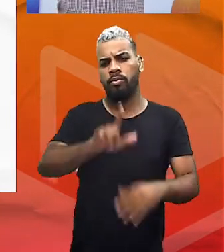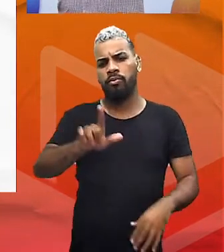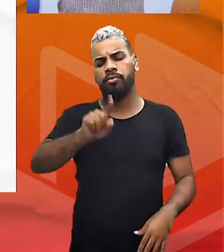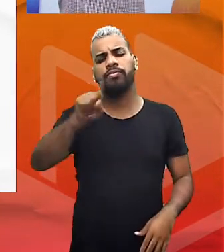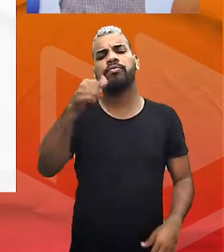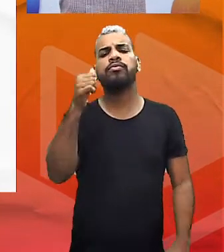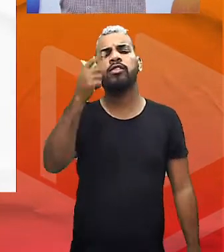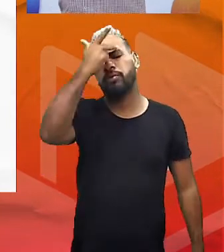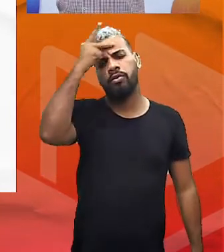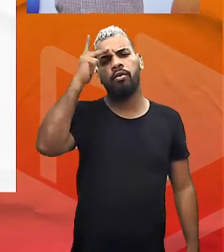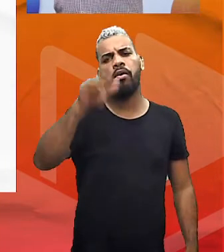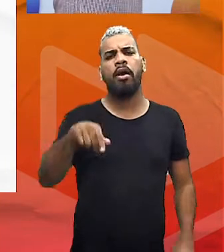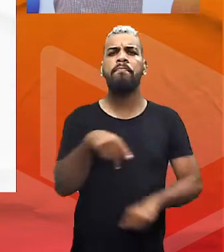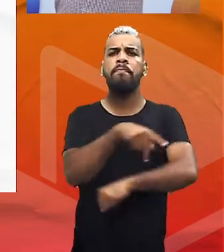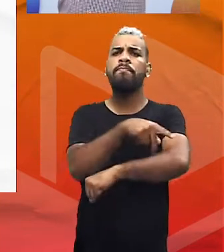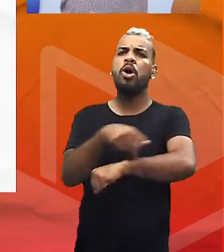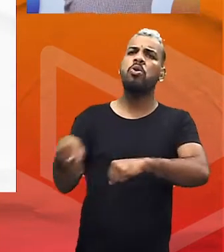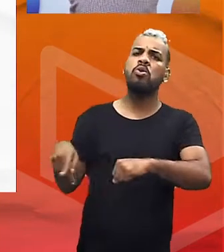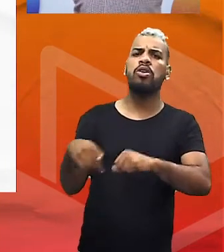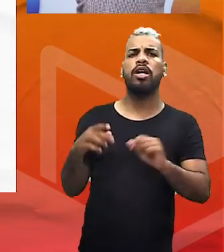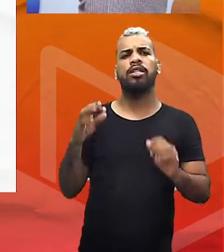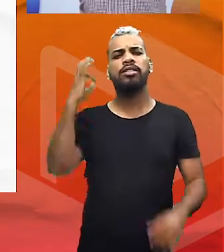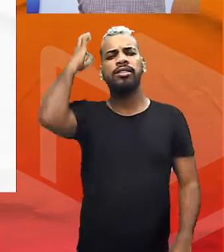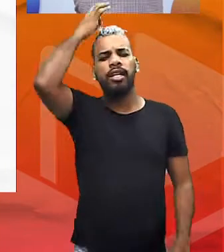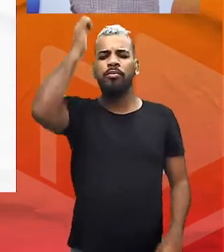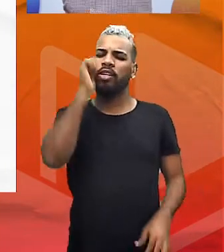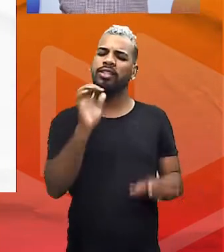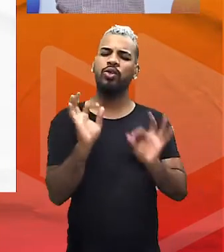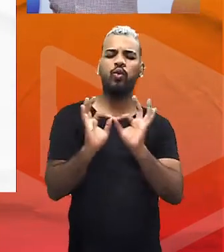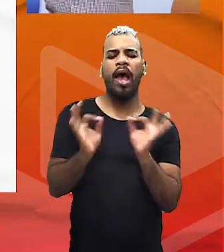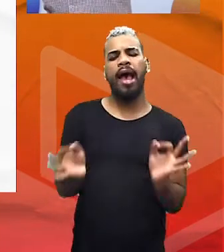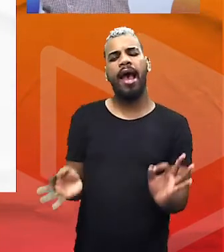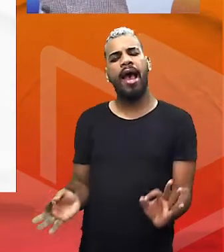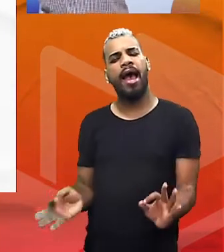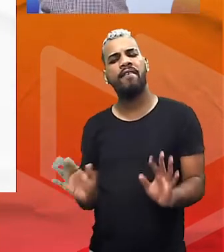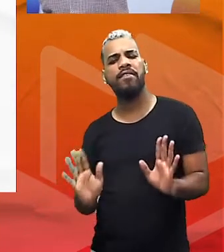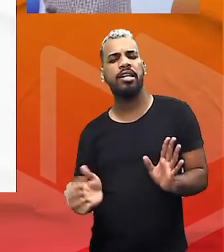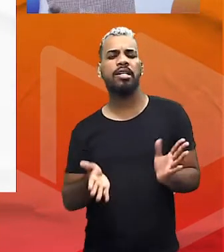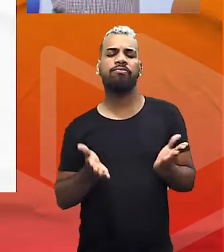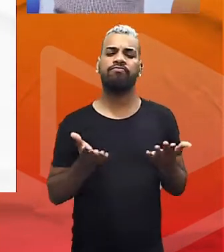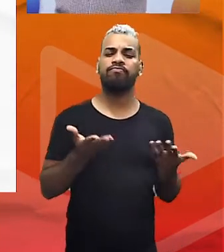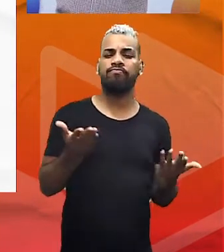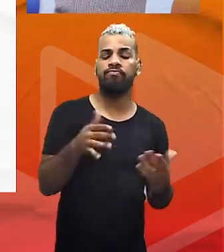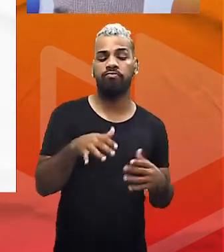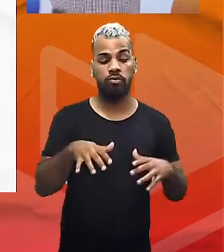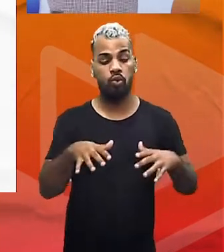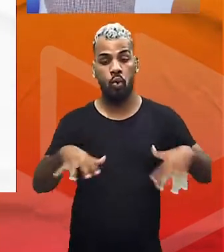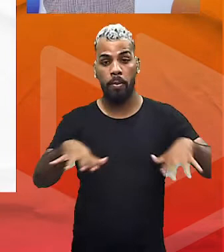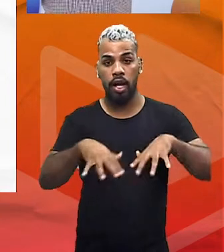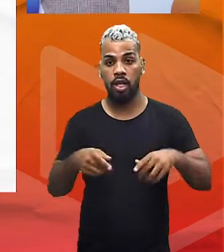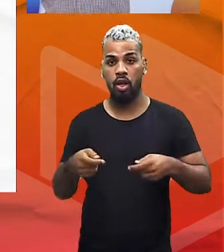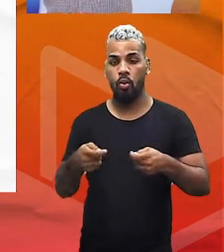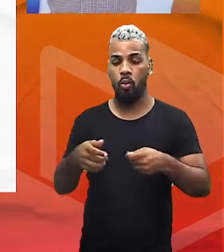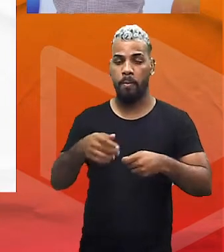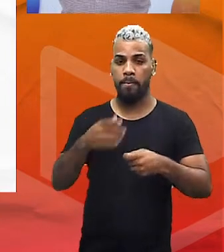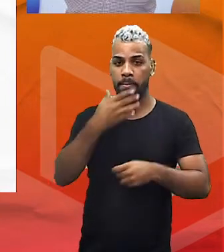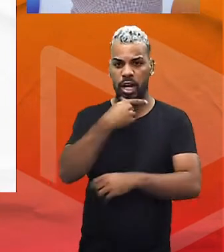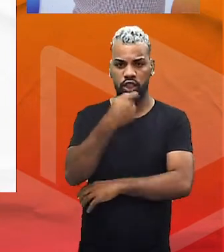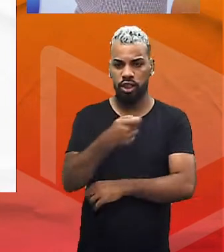pessoas puras, santas, ingênuas, dominadas pelo ambiente, né,